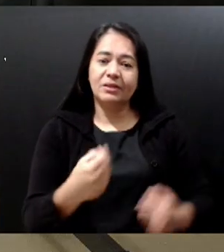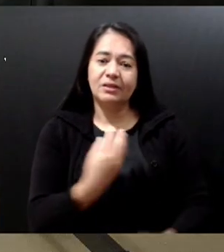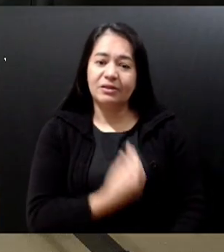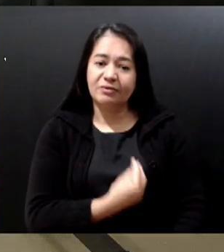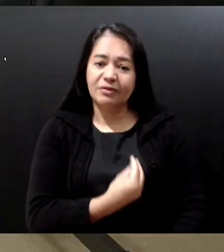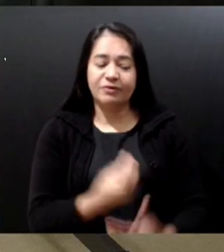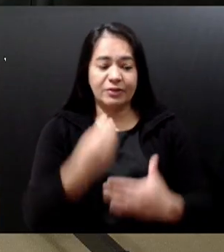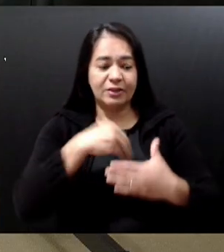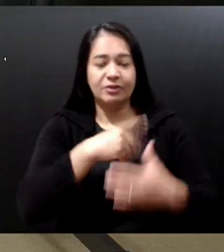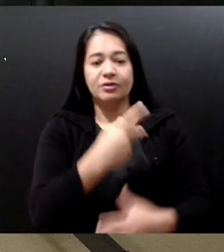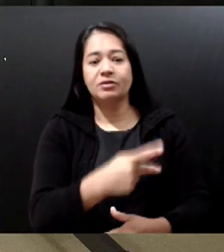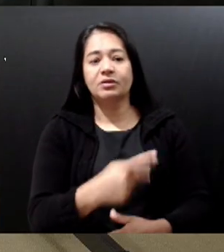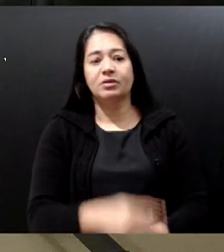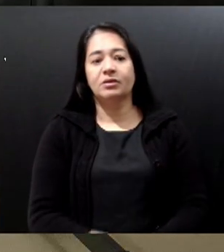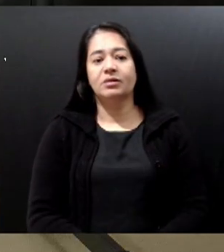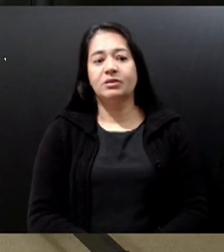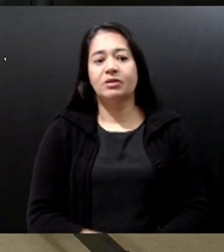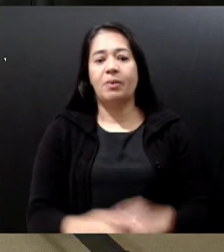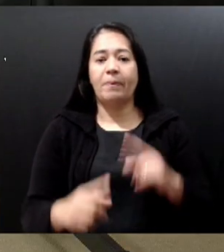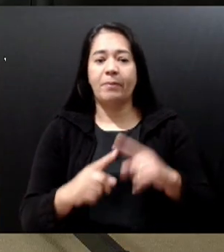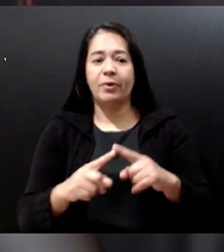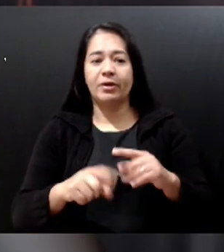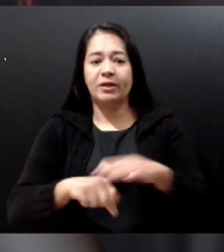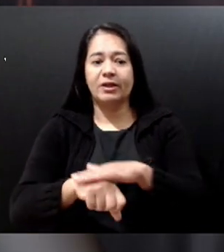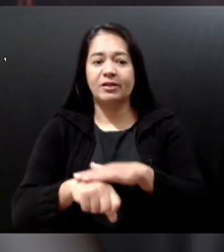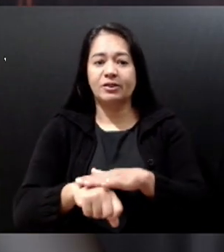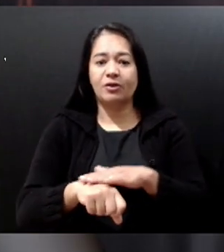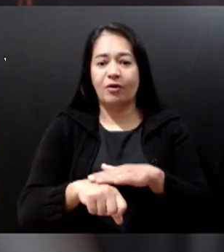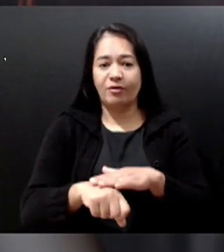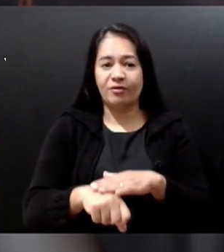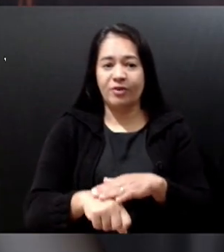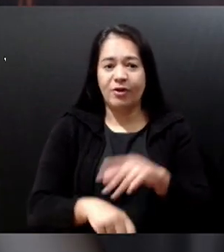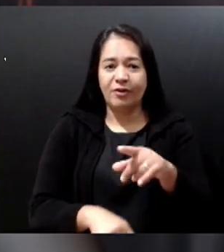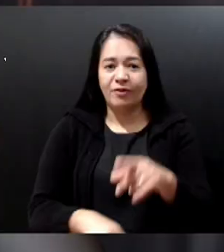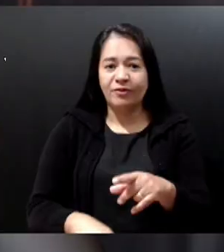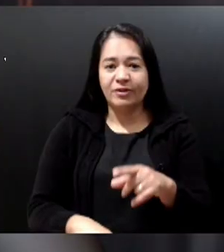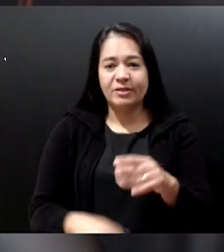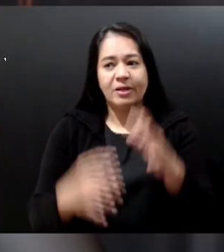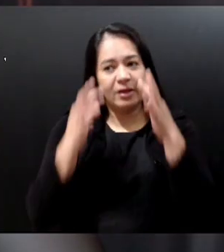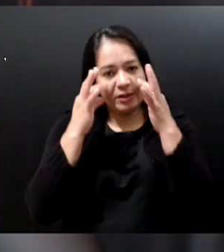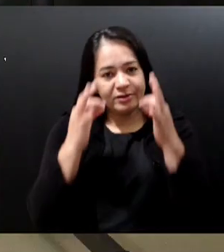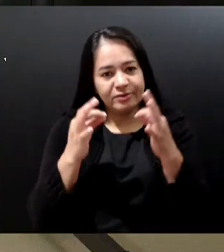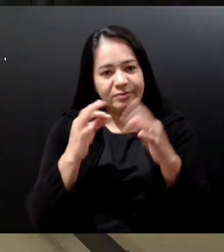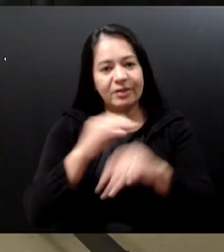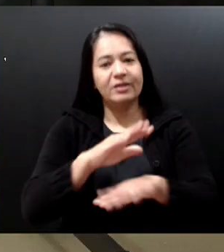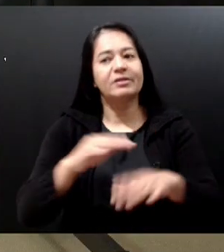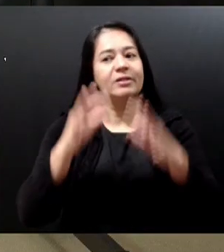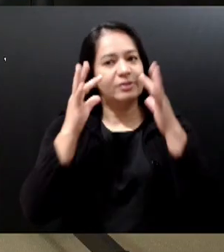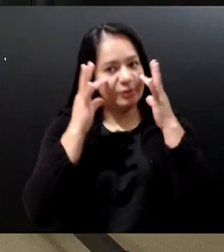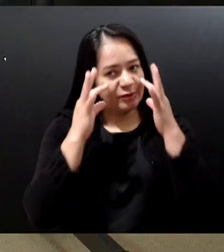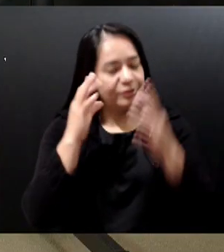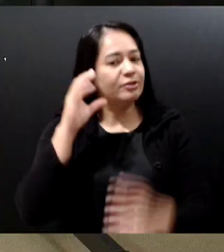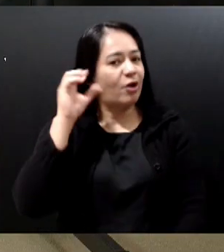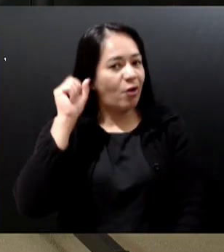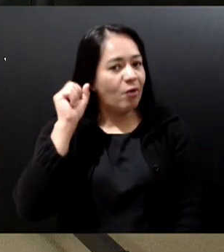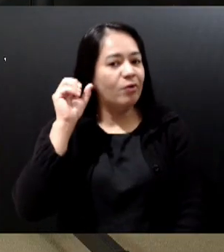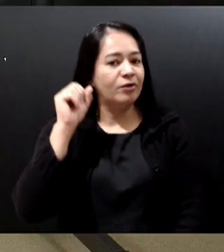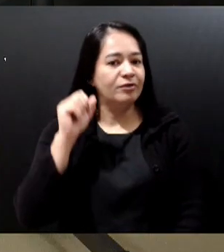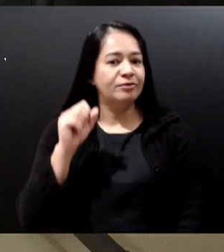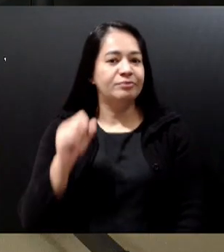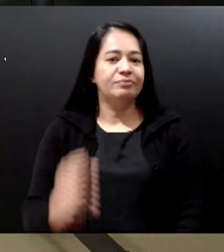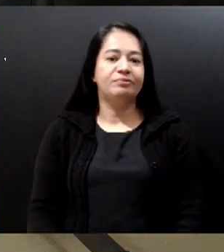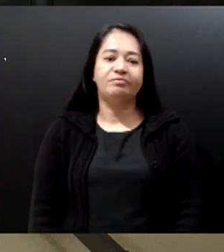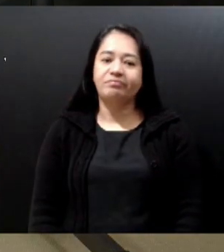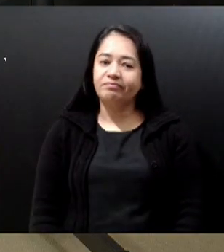As conversas das crianças, acho que as crianças não estão ouvindo, mas elas estão ouvindo. A alienação parental, mesmo que de forma